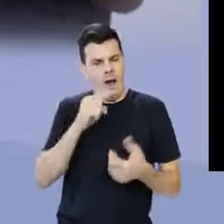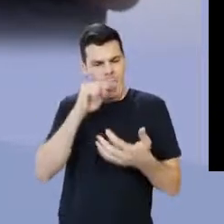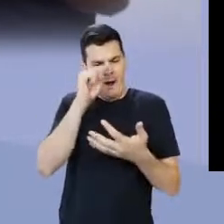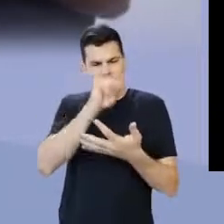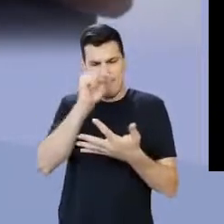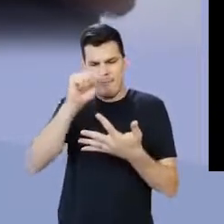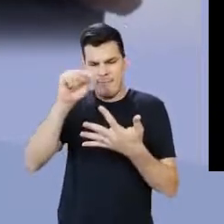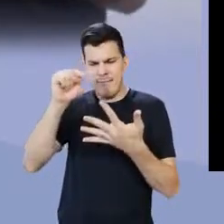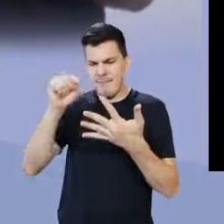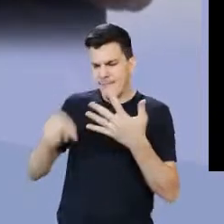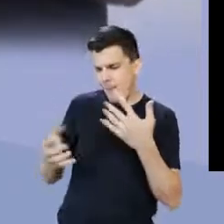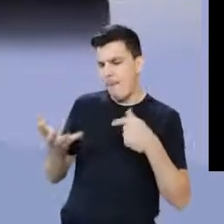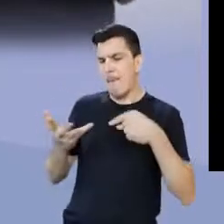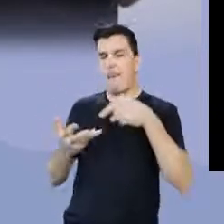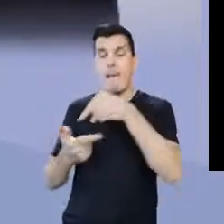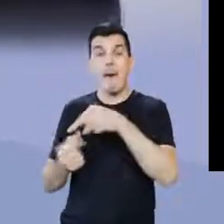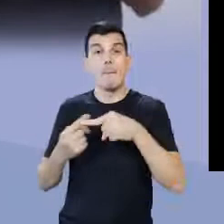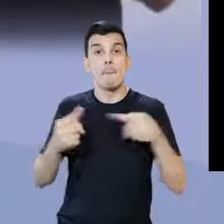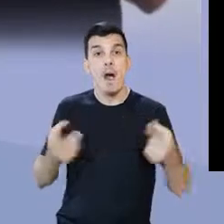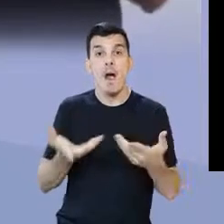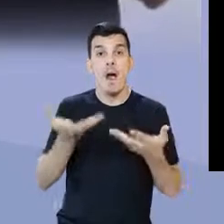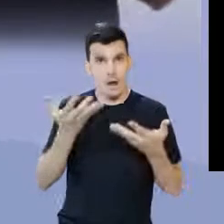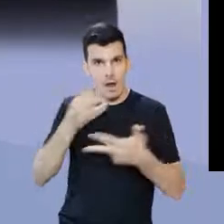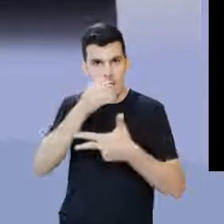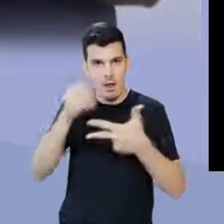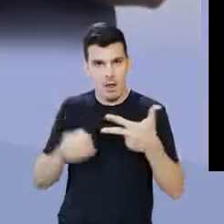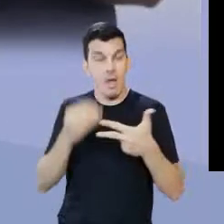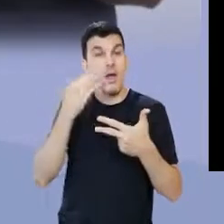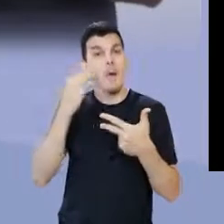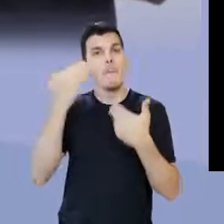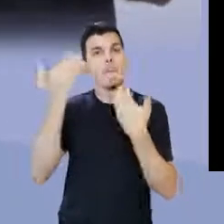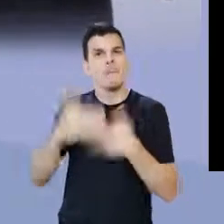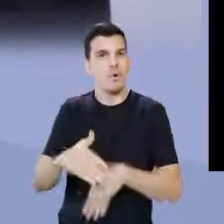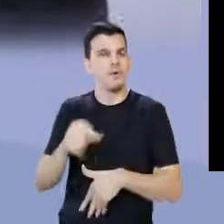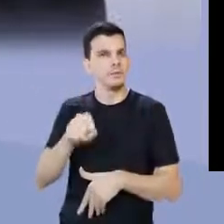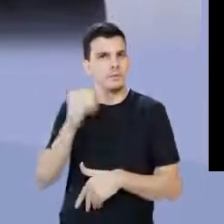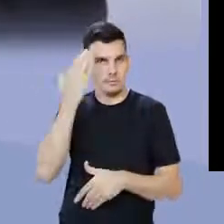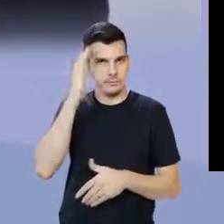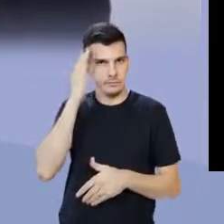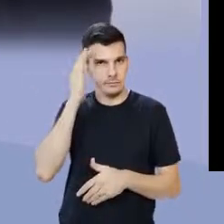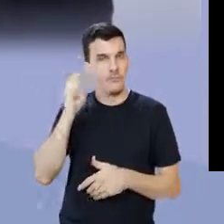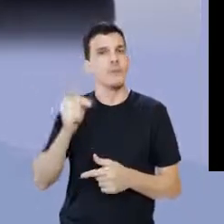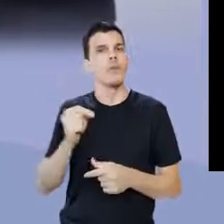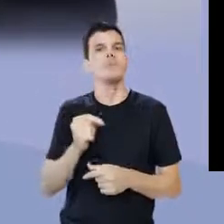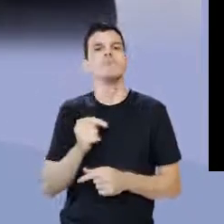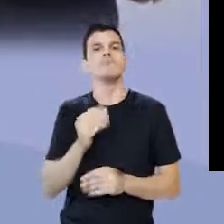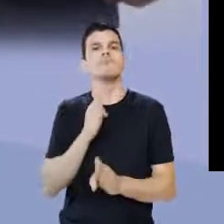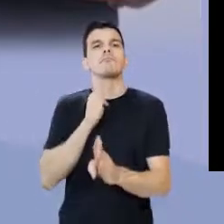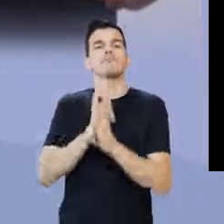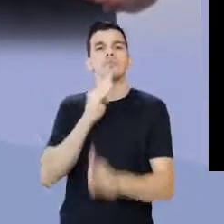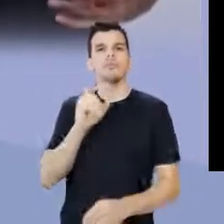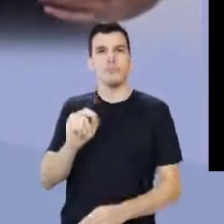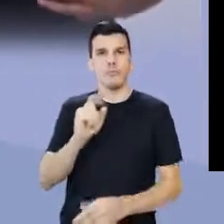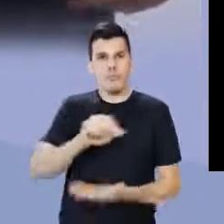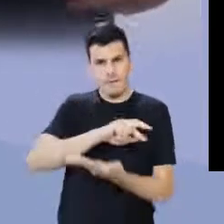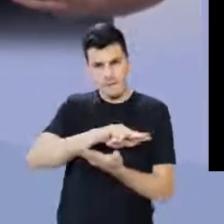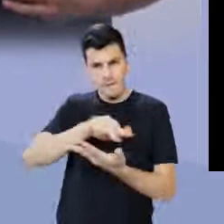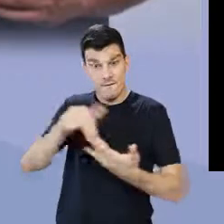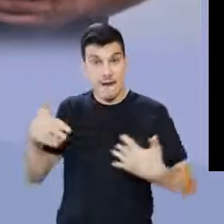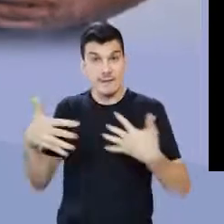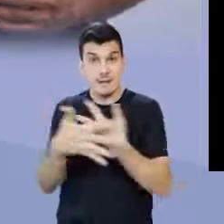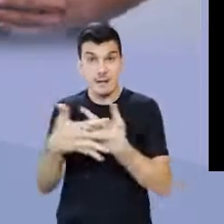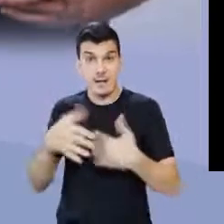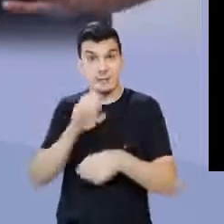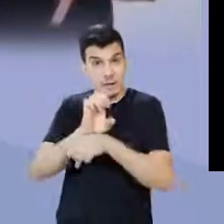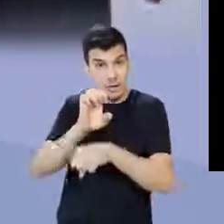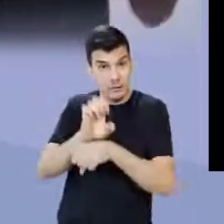muito longa. Mas eu quero para o Enem que você entenda que o máximo que eles descobriram foram inúmeras